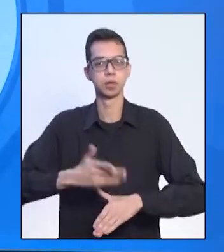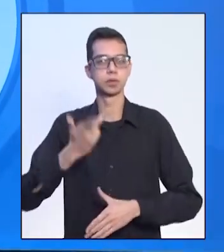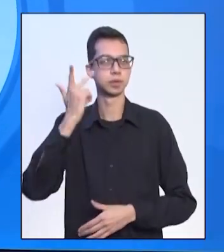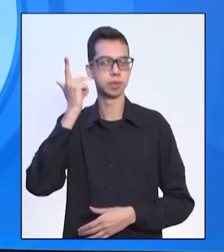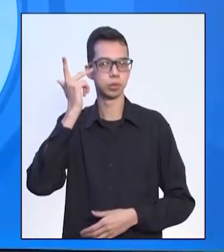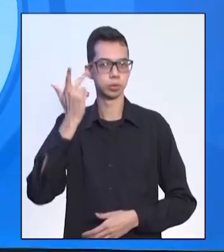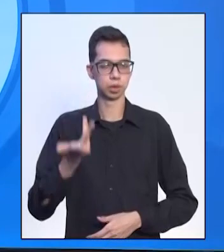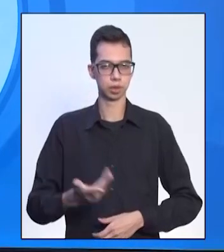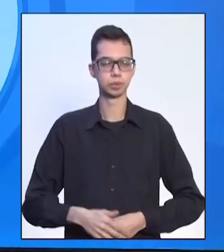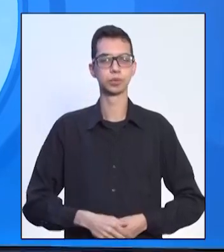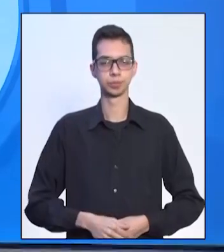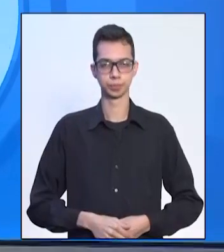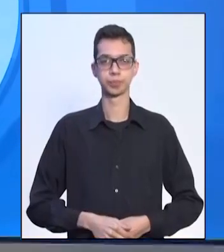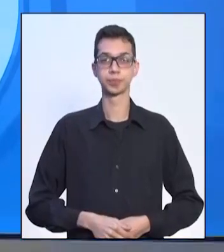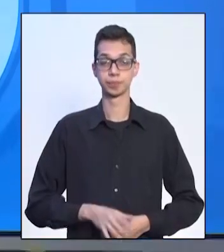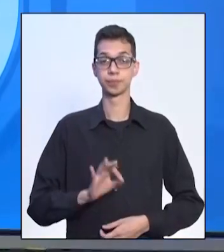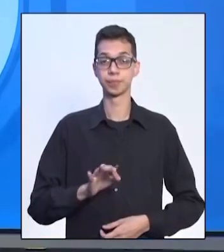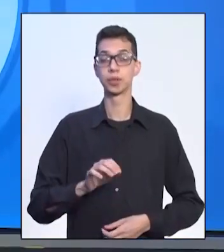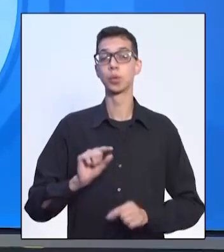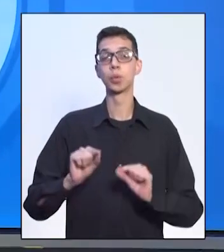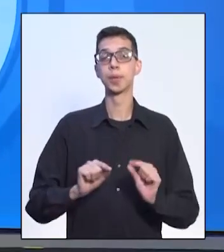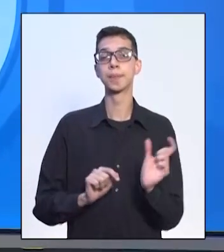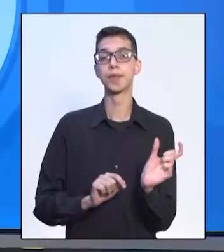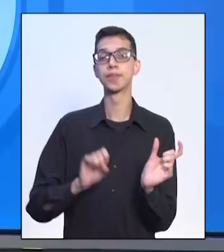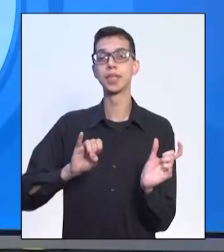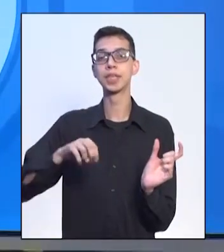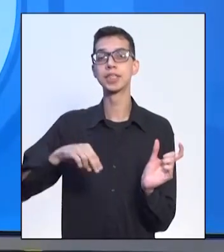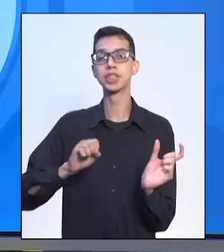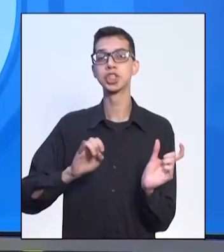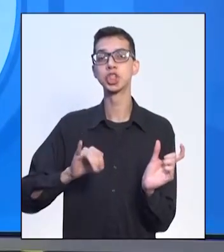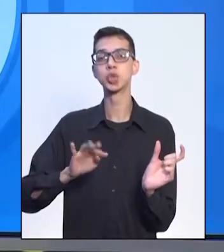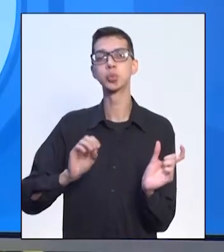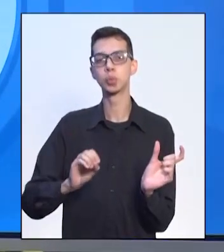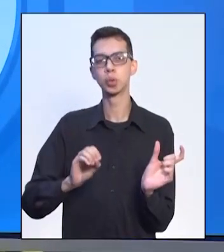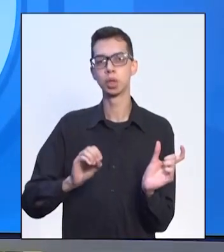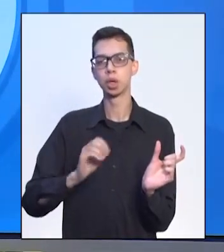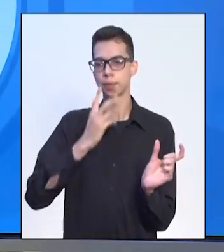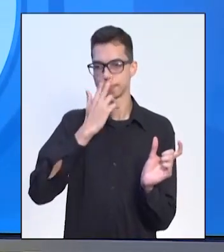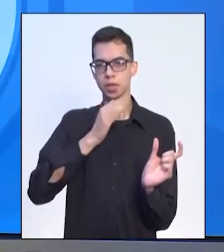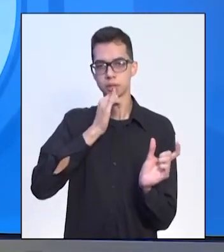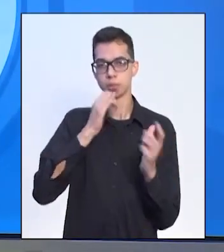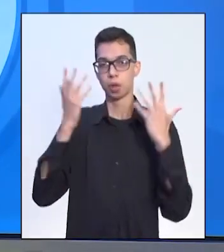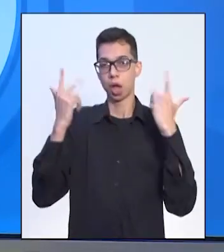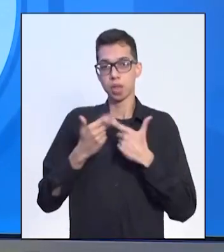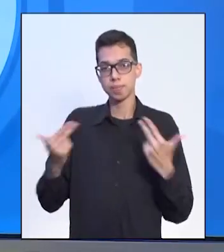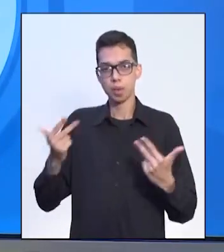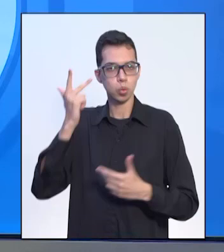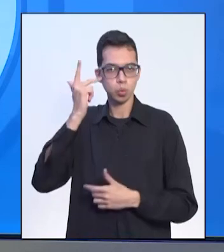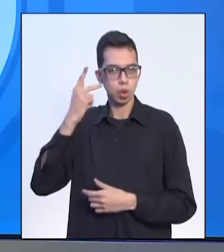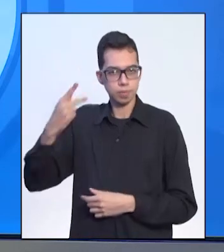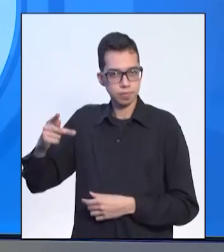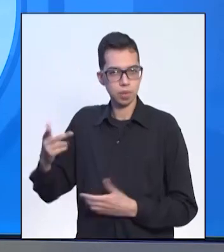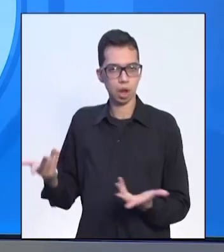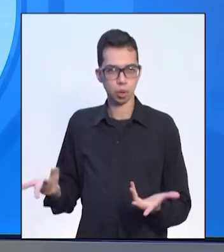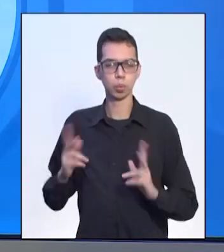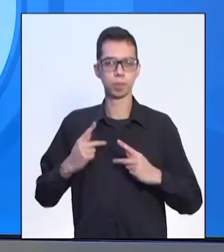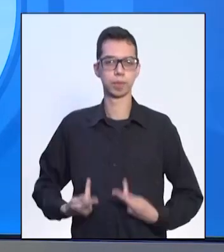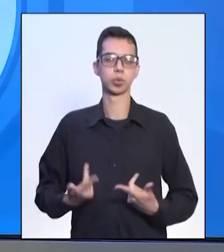instinto é algo que faz parte da dimensão animal. Os animais também possuem instinto. Óbvio que a gente pode problematizar e trazer a